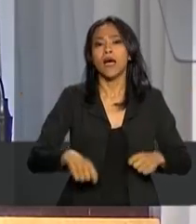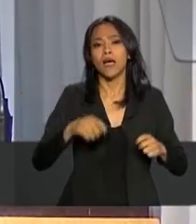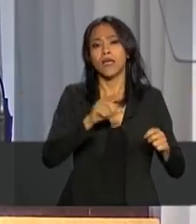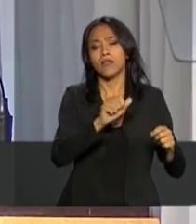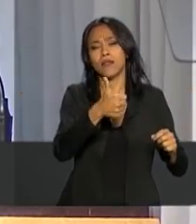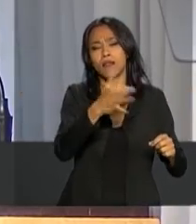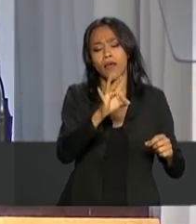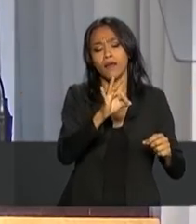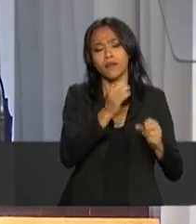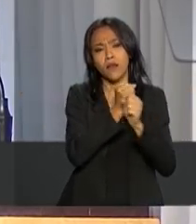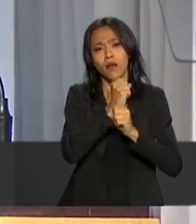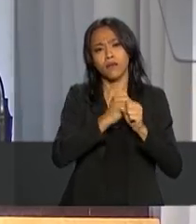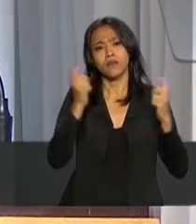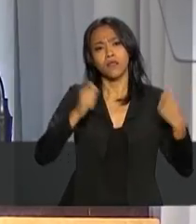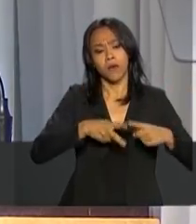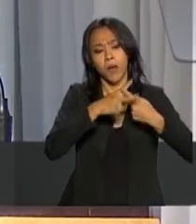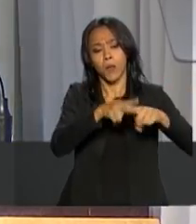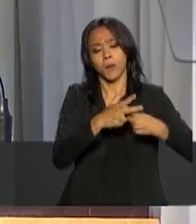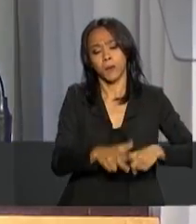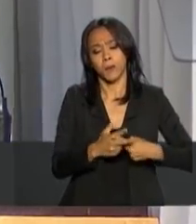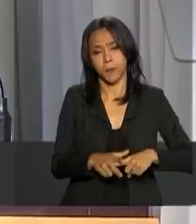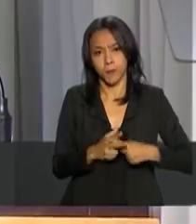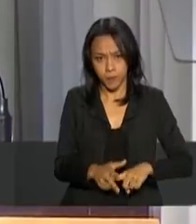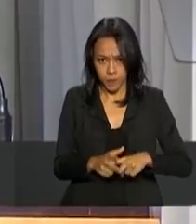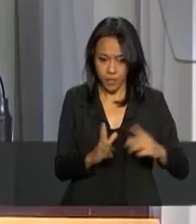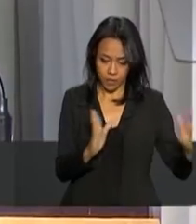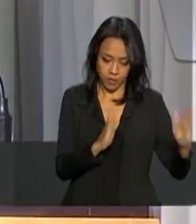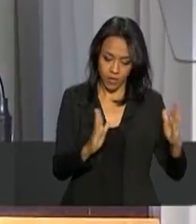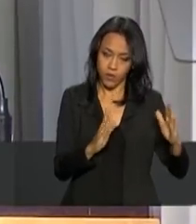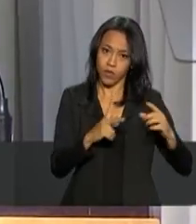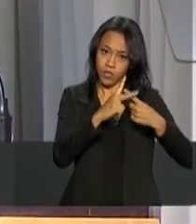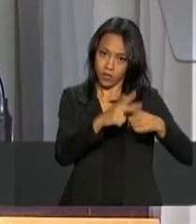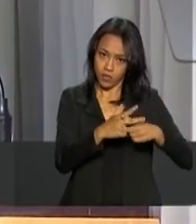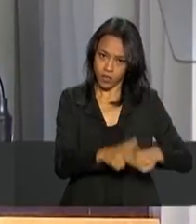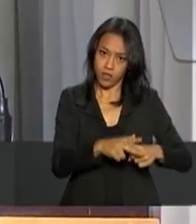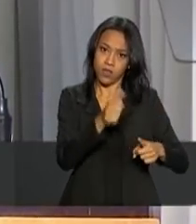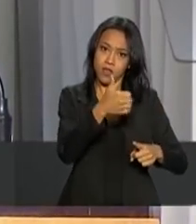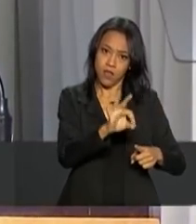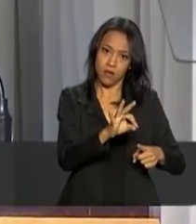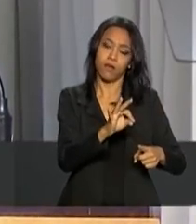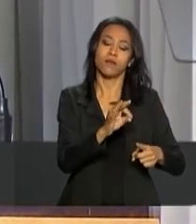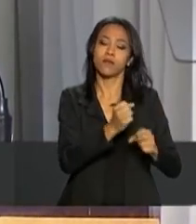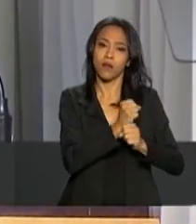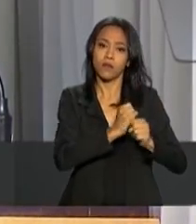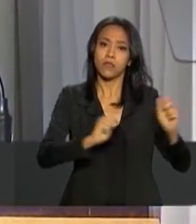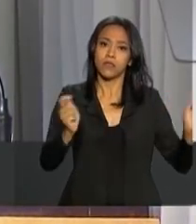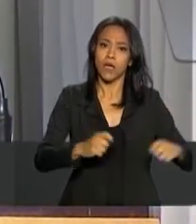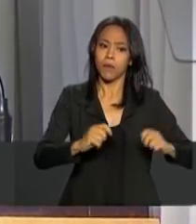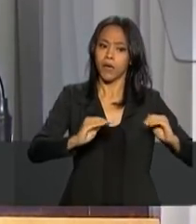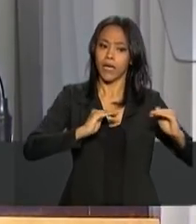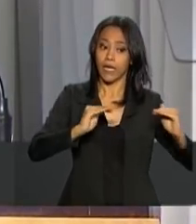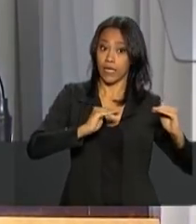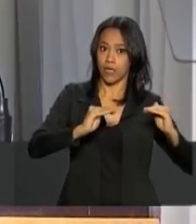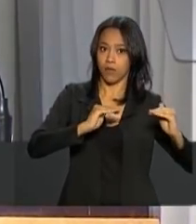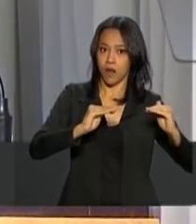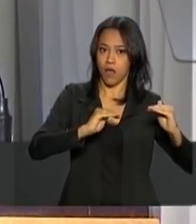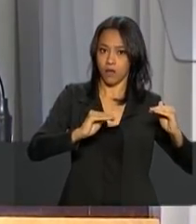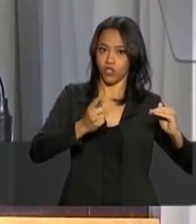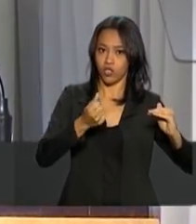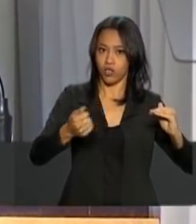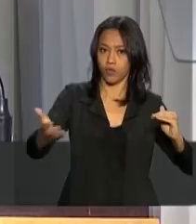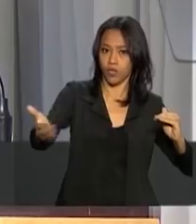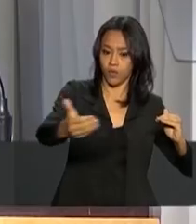anos, ao fundamento de que talvez em 10 anos você consiga manter um equilíbrio entre aquilo que você arrecada e aquilo